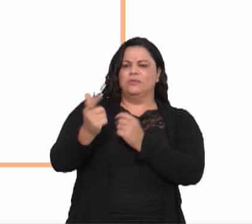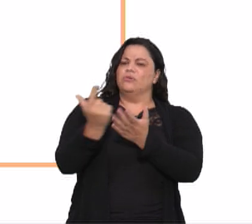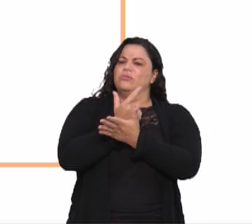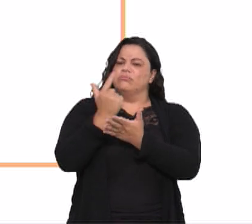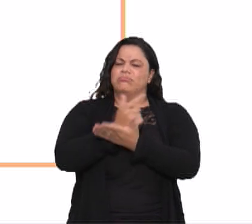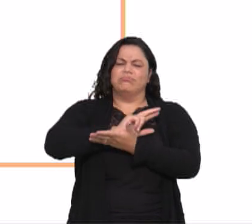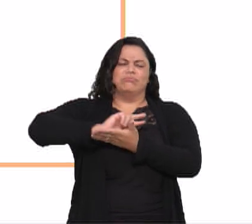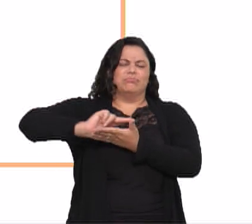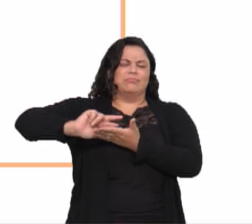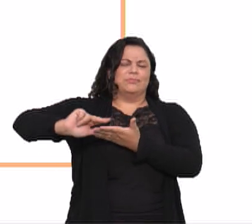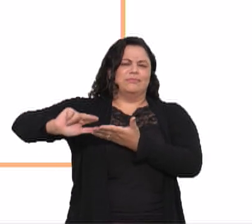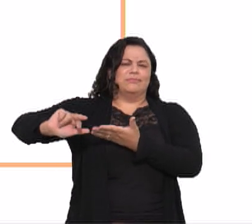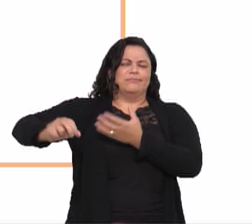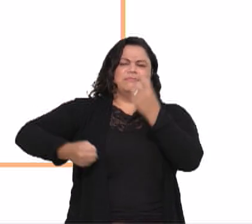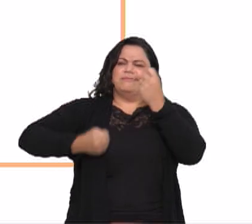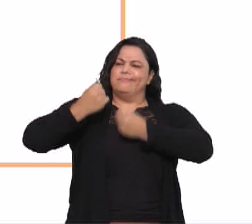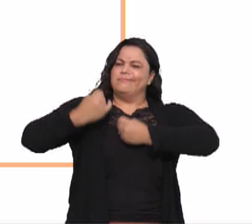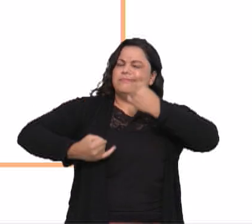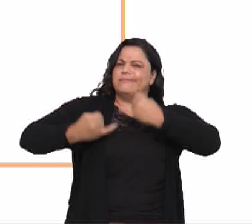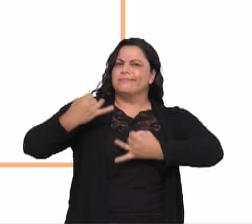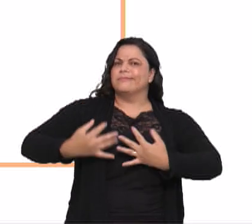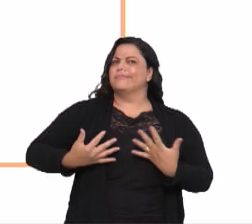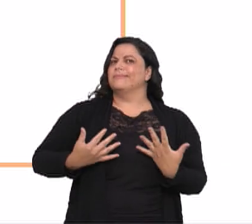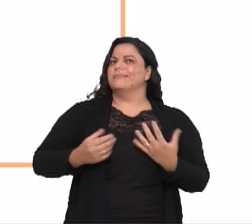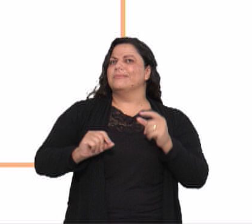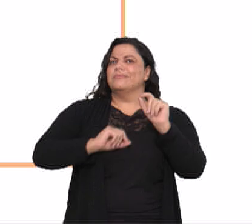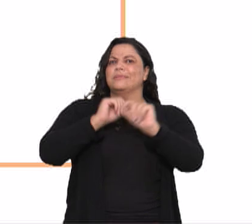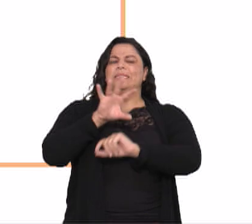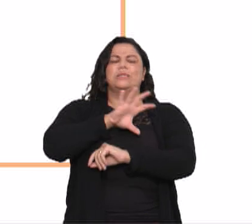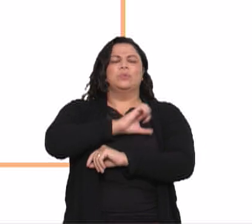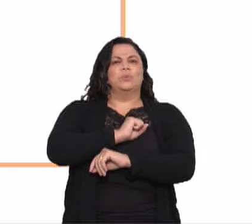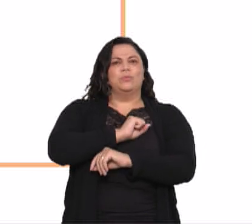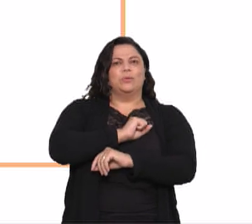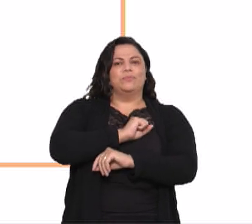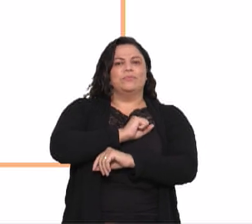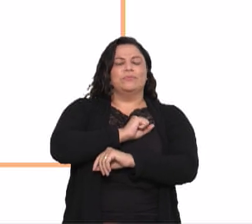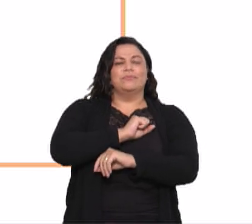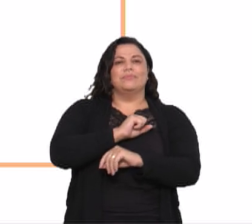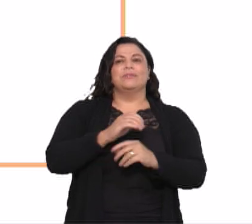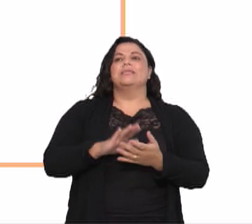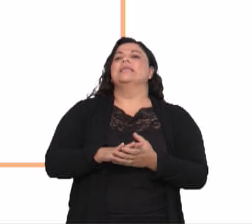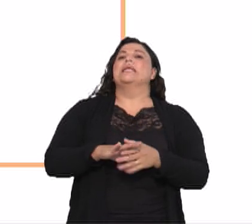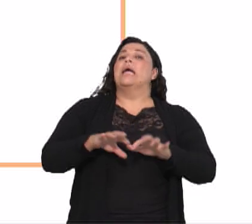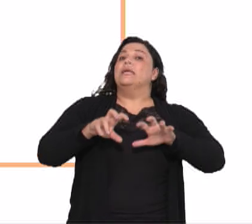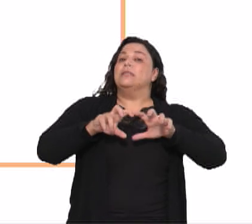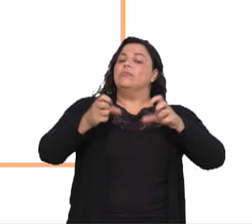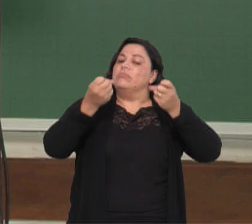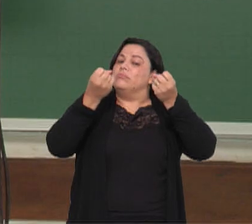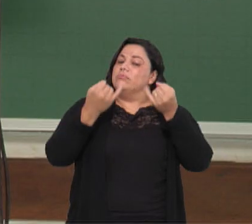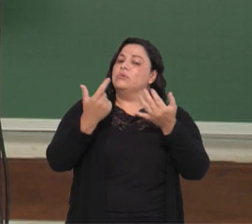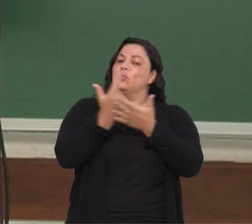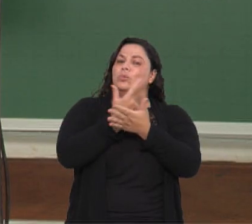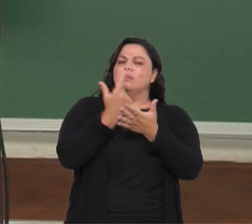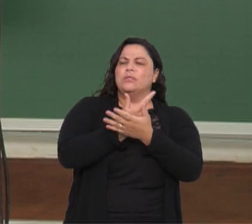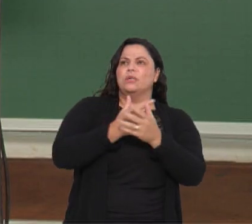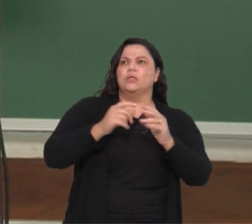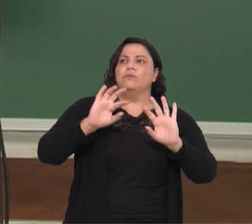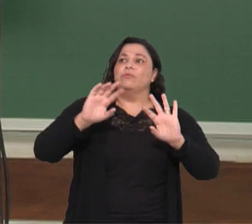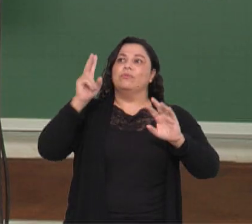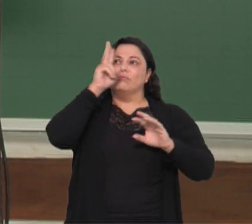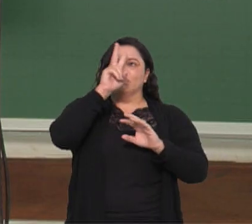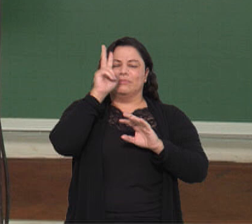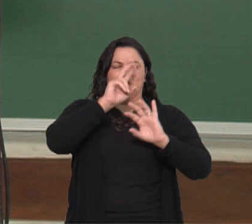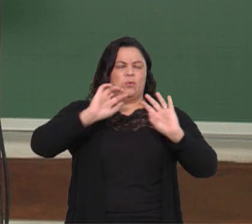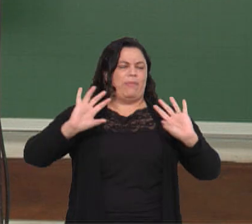várias versões, várias explicações do que seria o amor. O Banquete conta a história justamente de uma grande festa que se teve